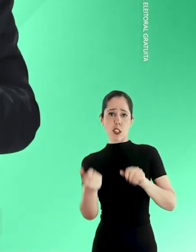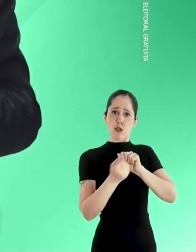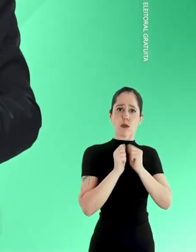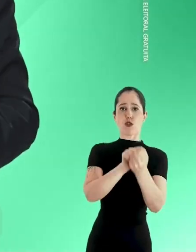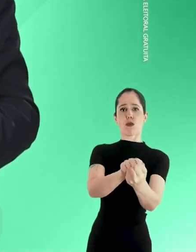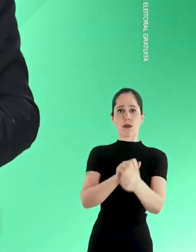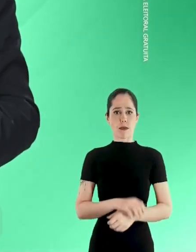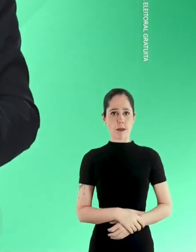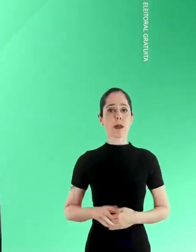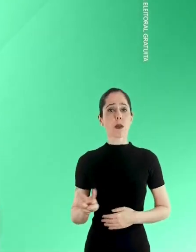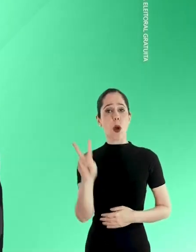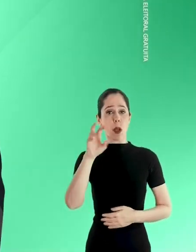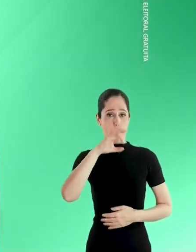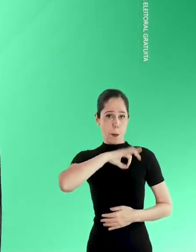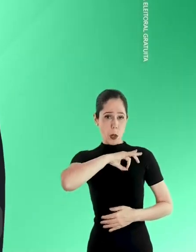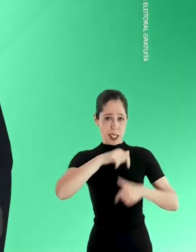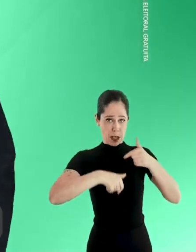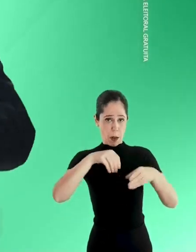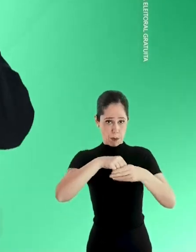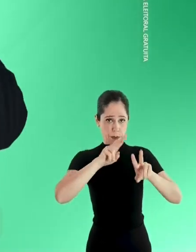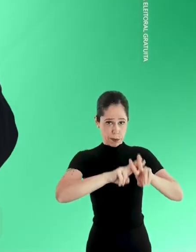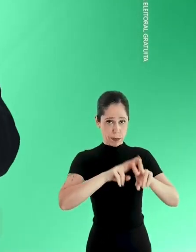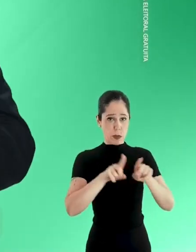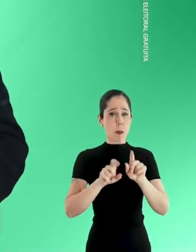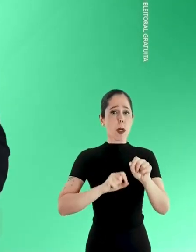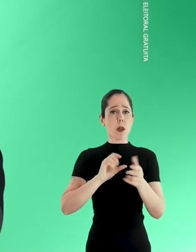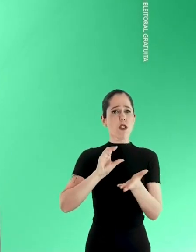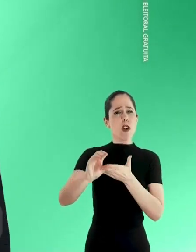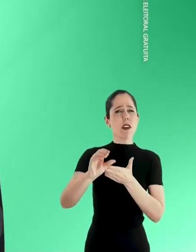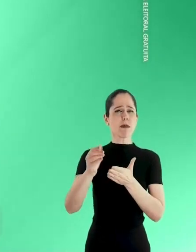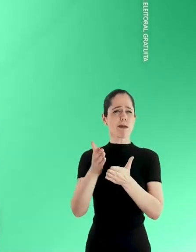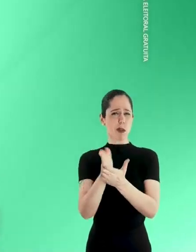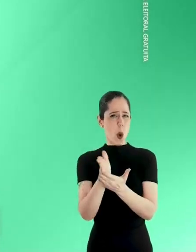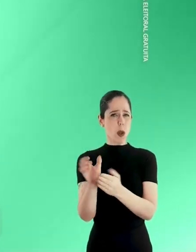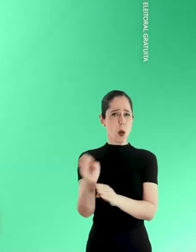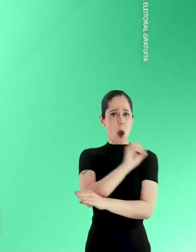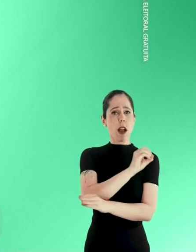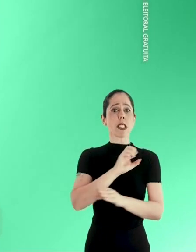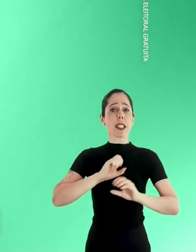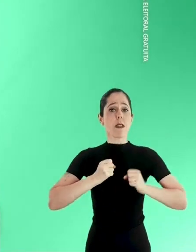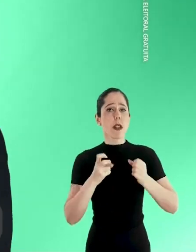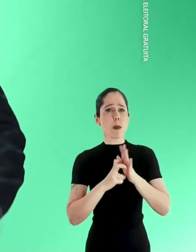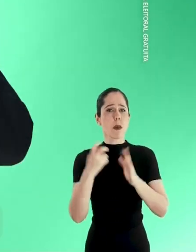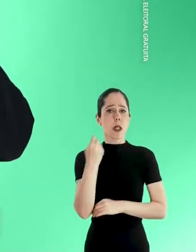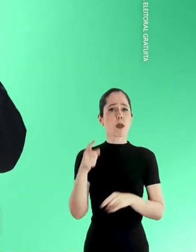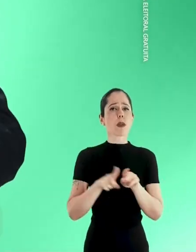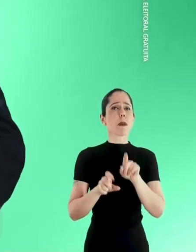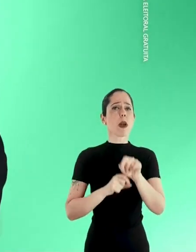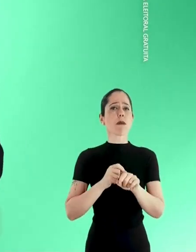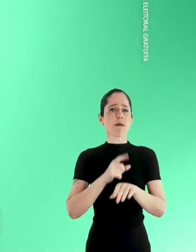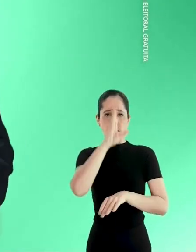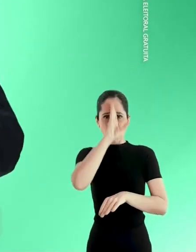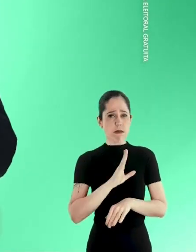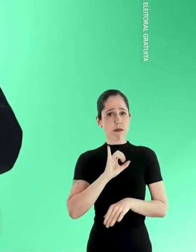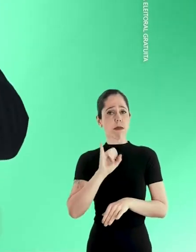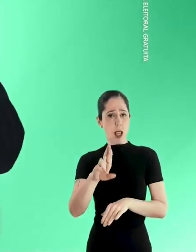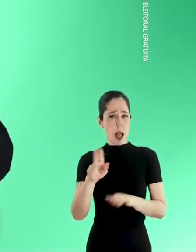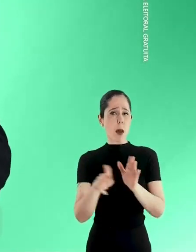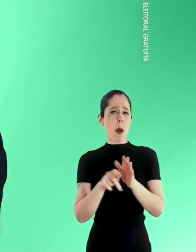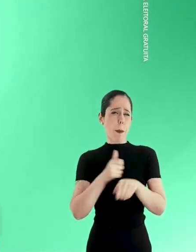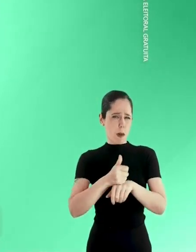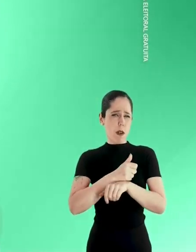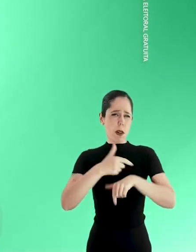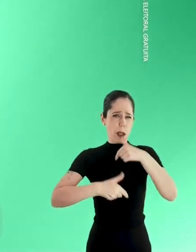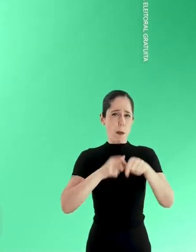1502, vem comigo, estou contigo. Valorizar a Polícia Penal, elevar investimentos da Fronteira Oeste em defesa do Barrisul e da isenção de imposto de renda